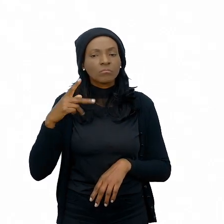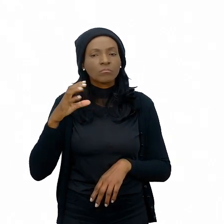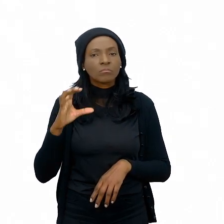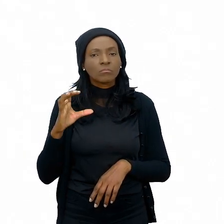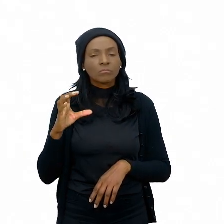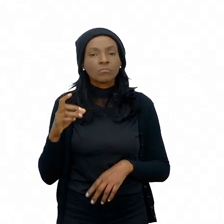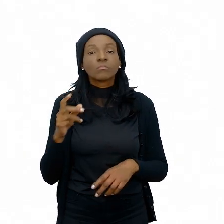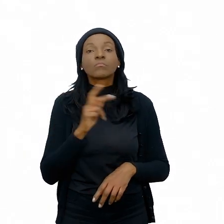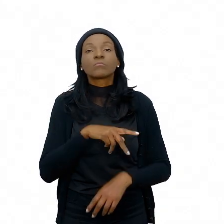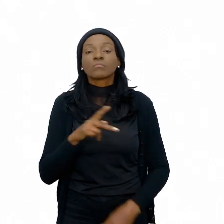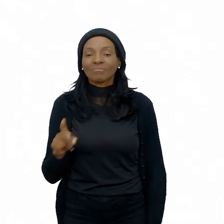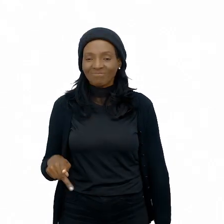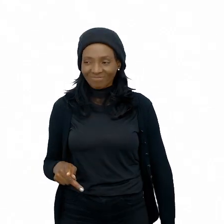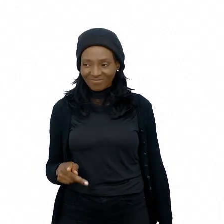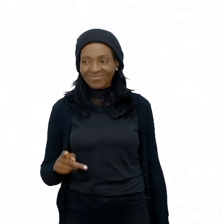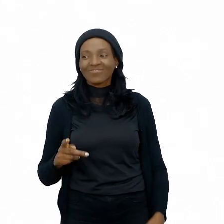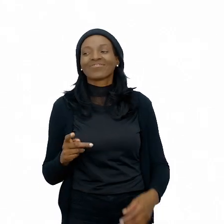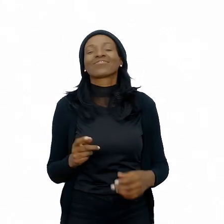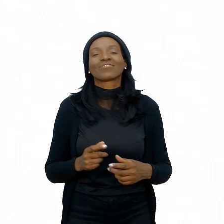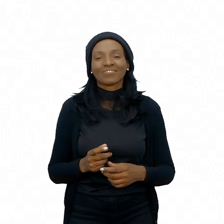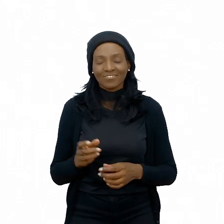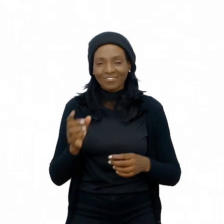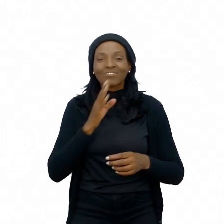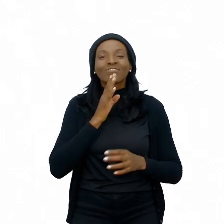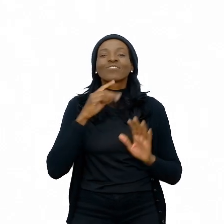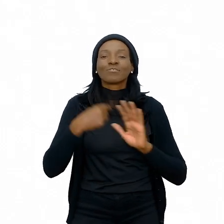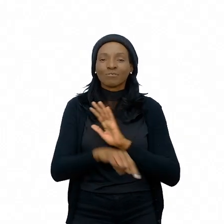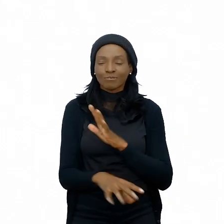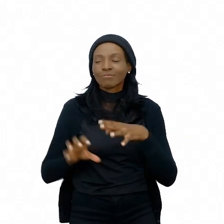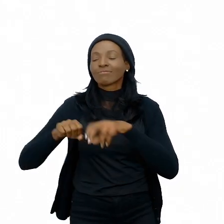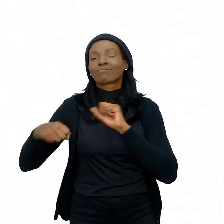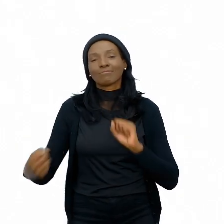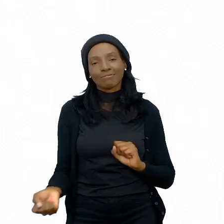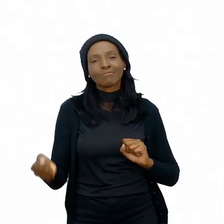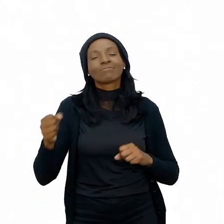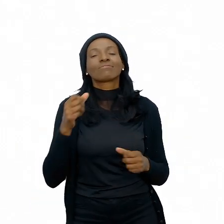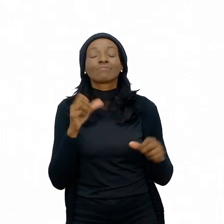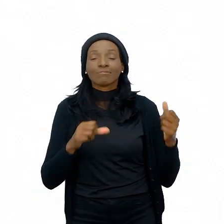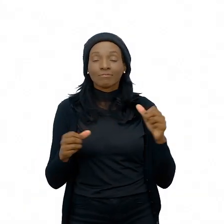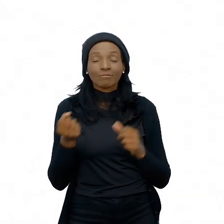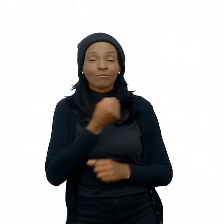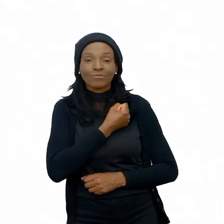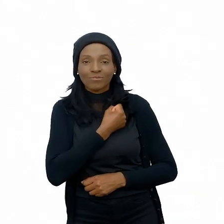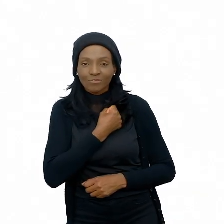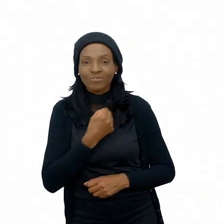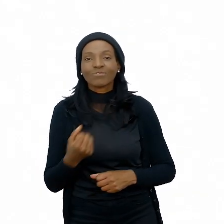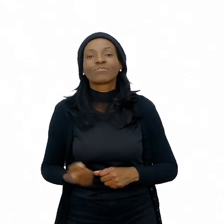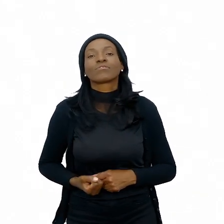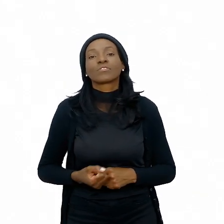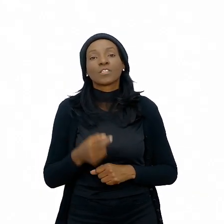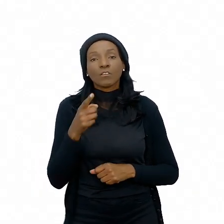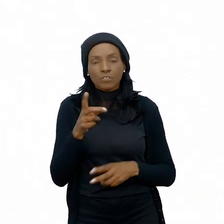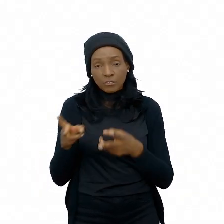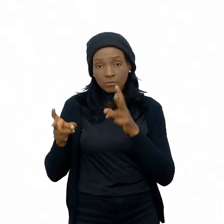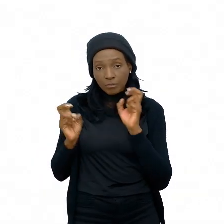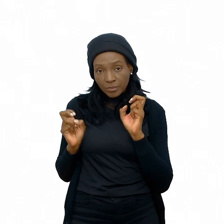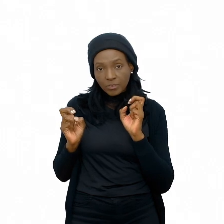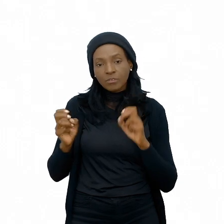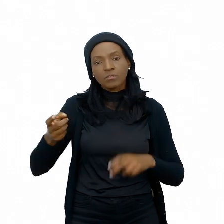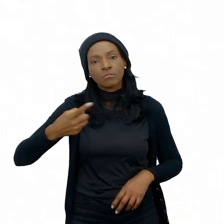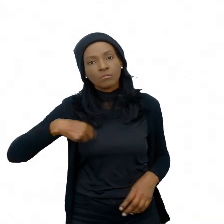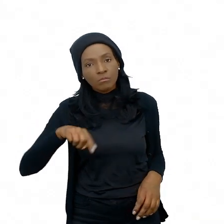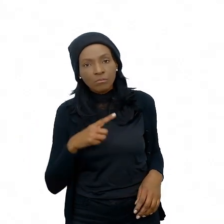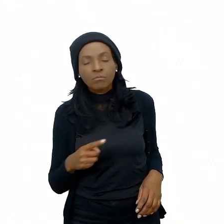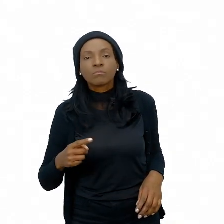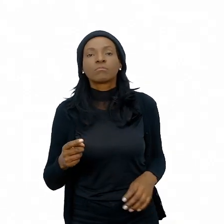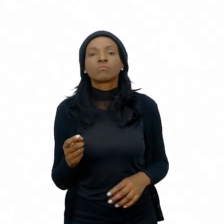em jogo os conhecimentos da formação sobre as sondagens de números. Vocês perceberam que a gente